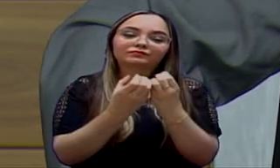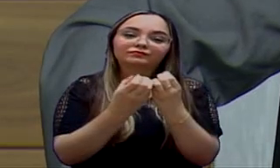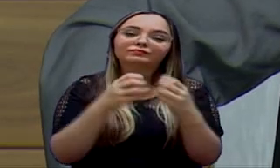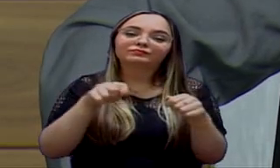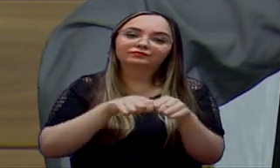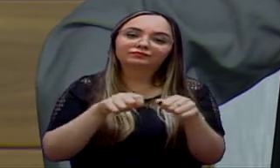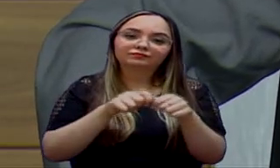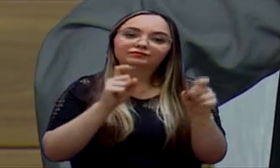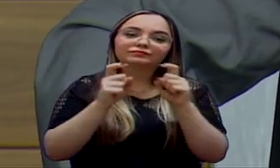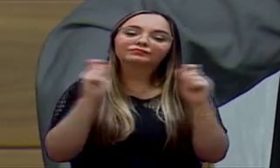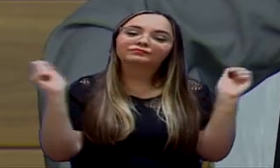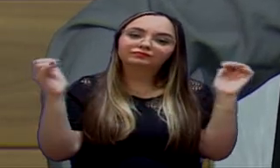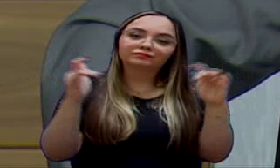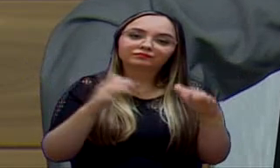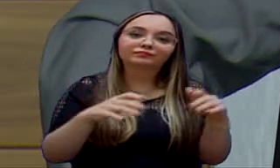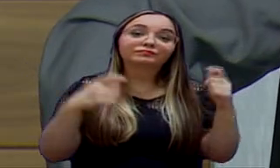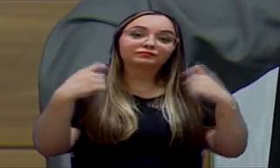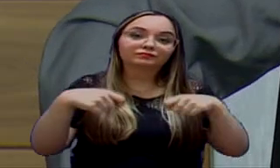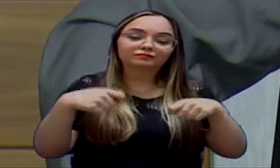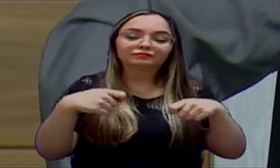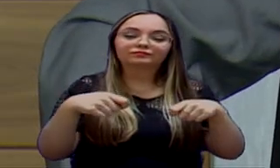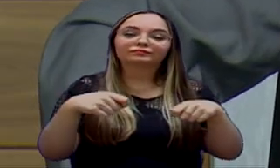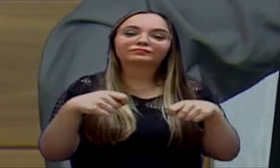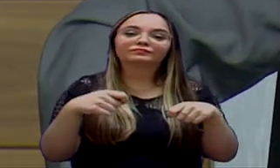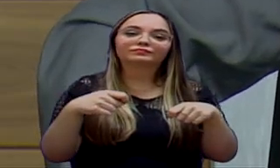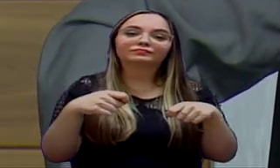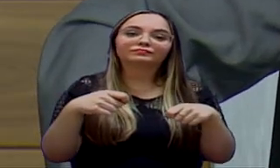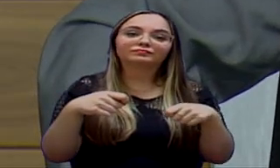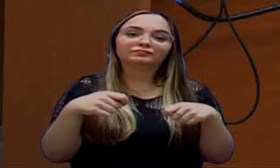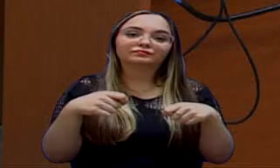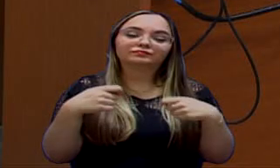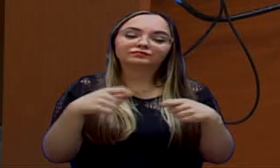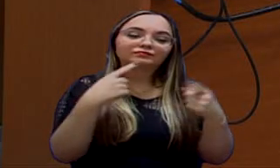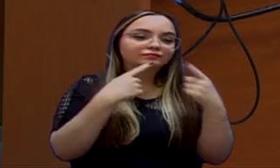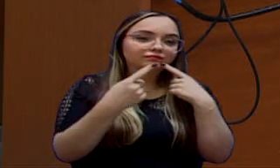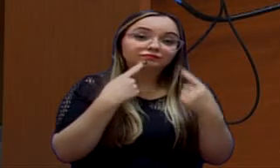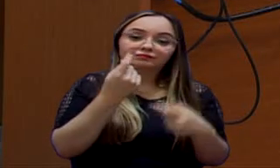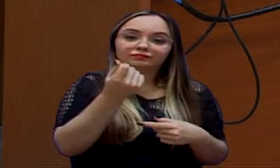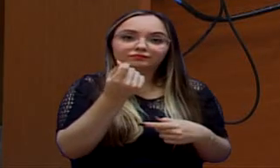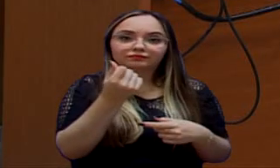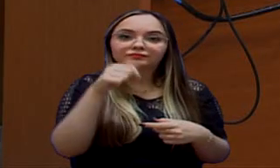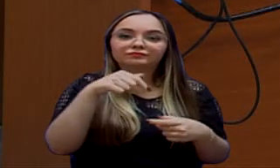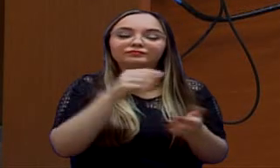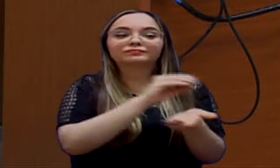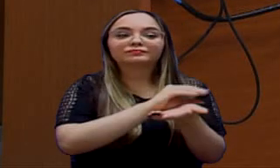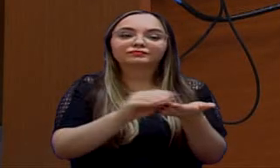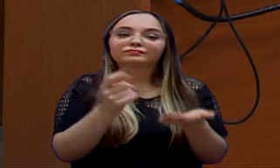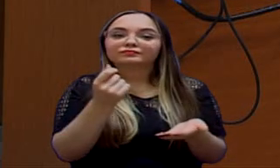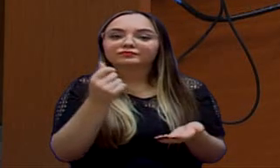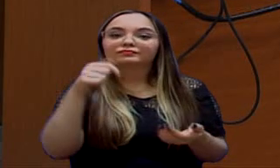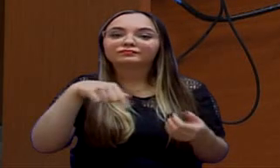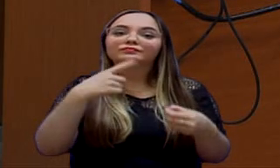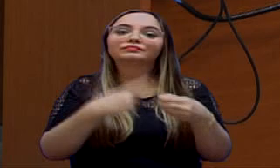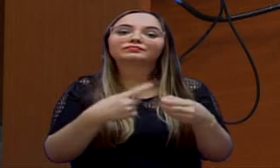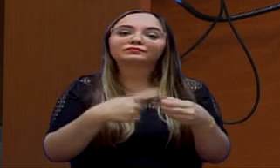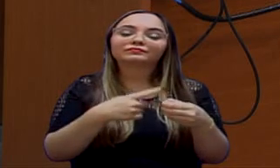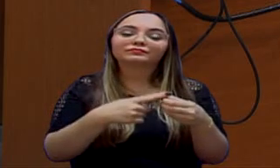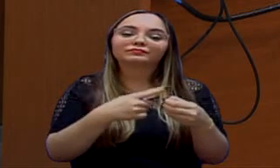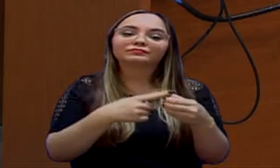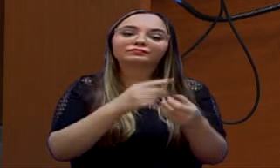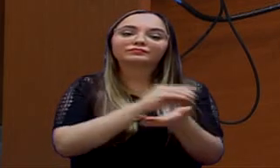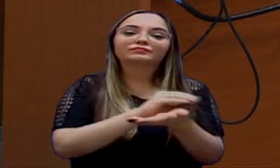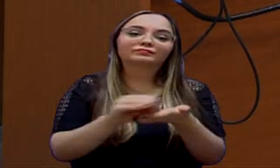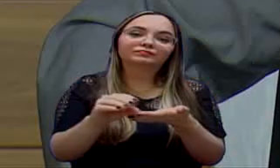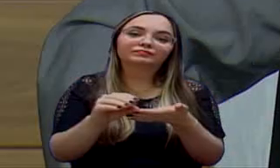de fazer as audiências públicas da discussão do orçamento o orçamento Municipal é dividido em